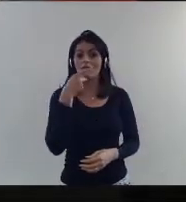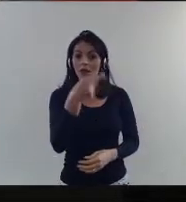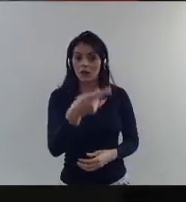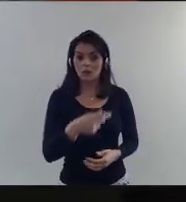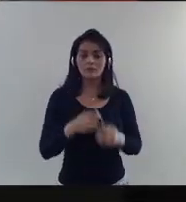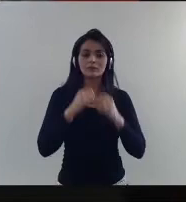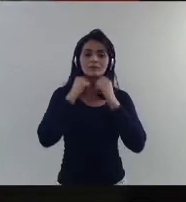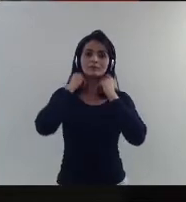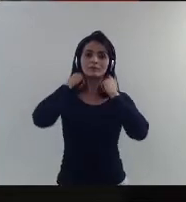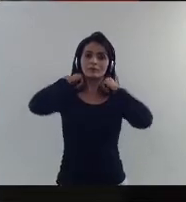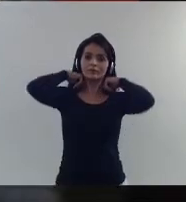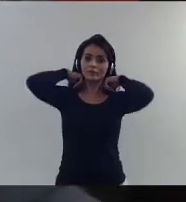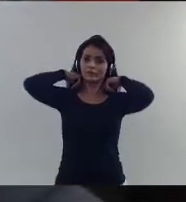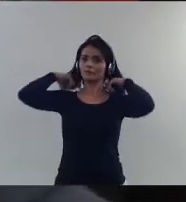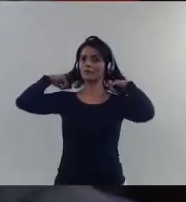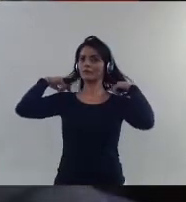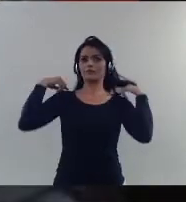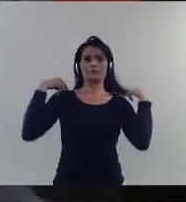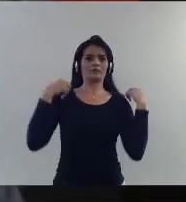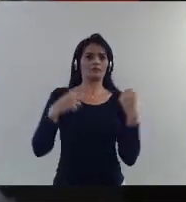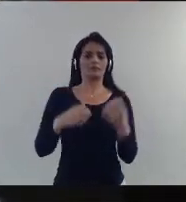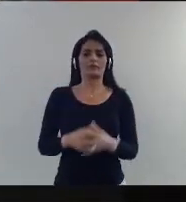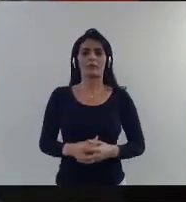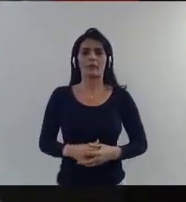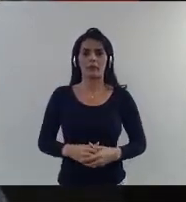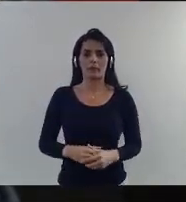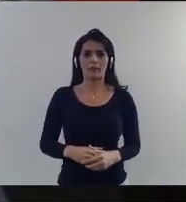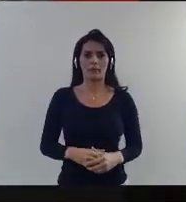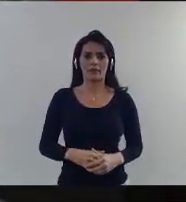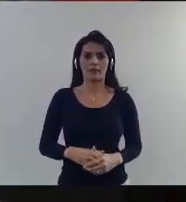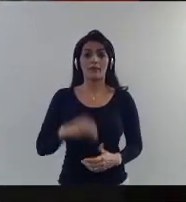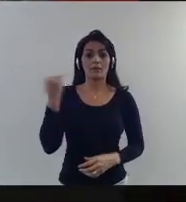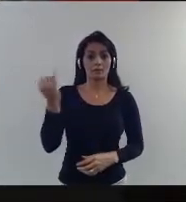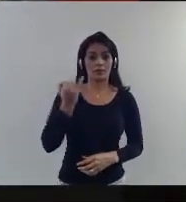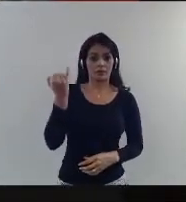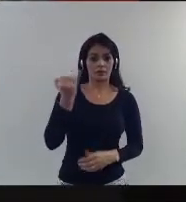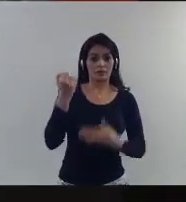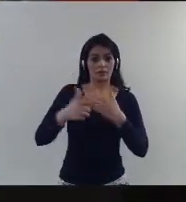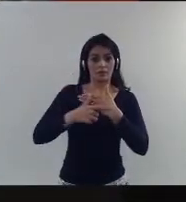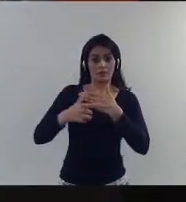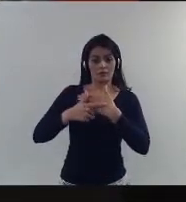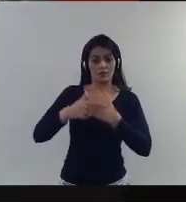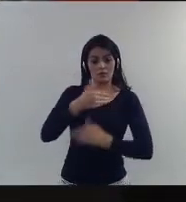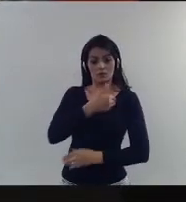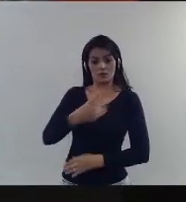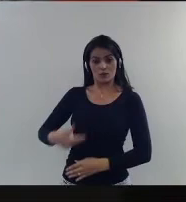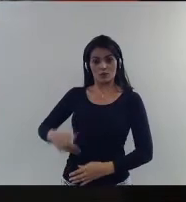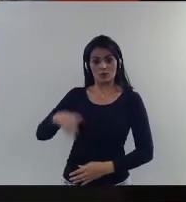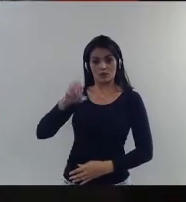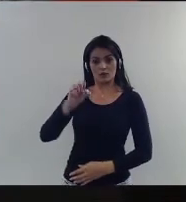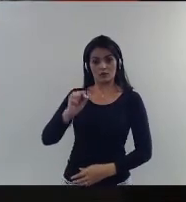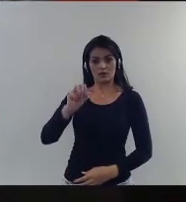não, obviamente, pelo tempo, de forma aprofundada, mas a importância do papel do Estado, né?